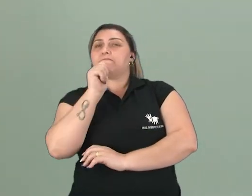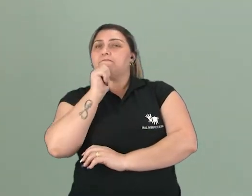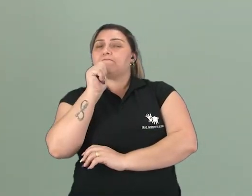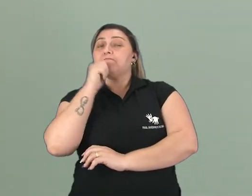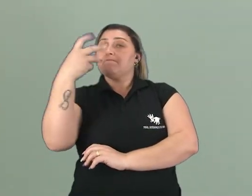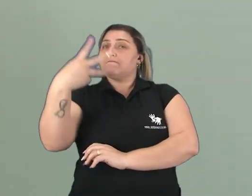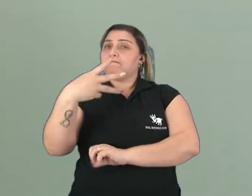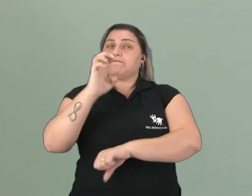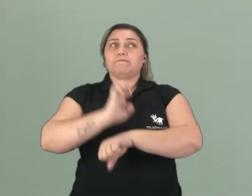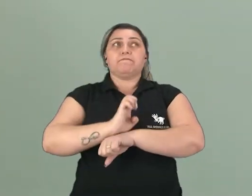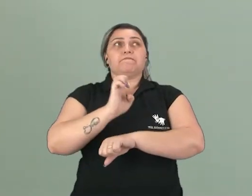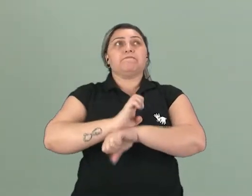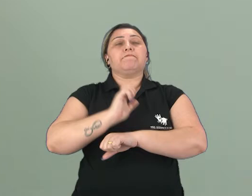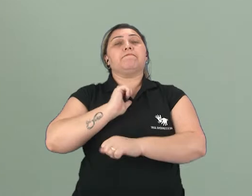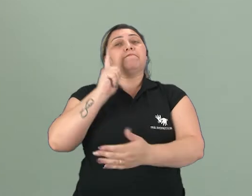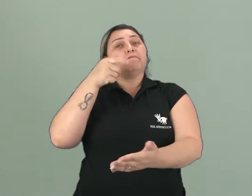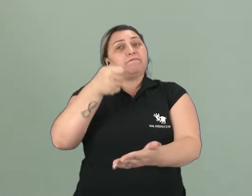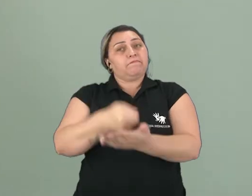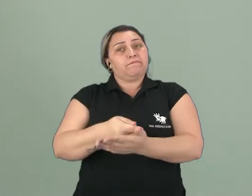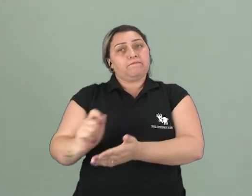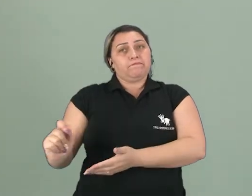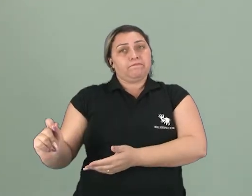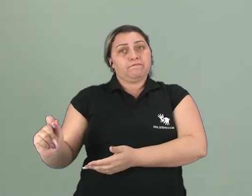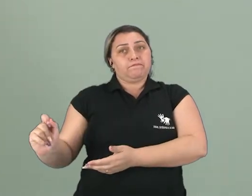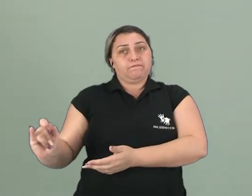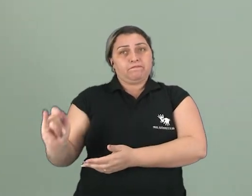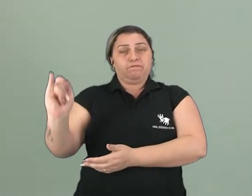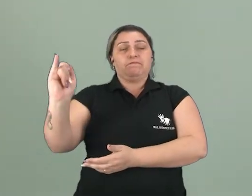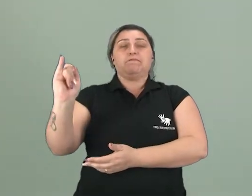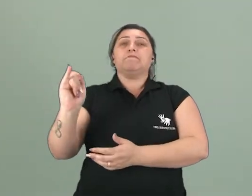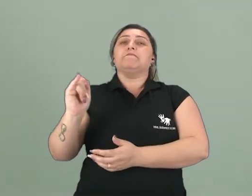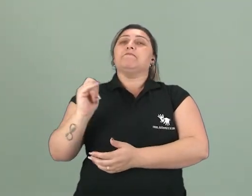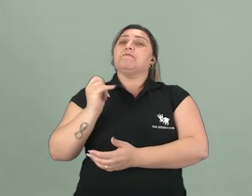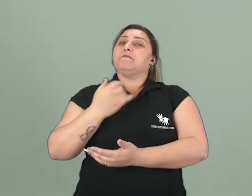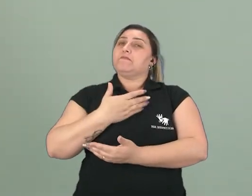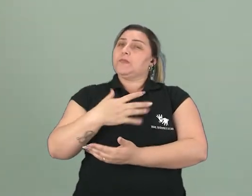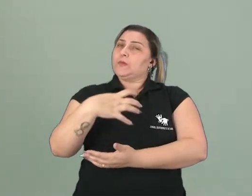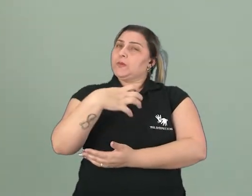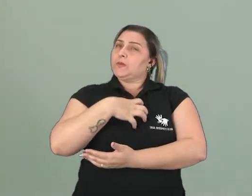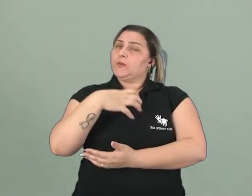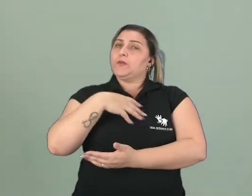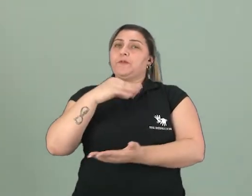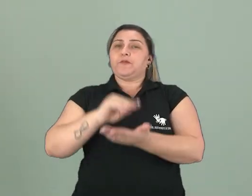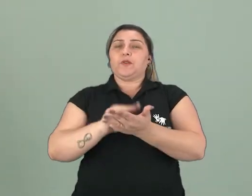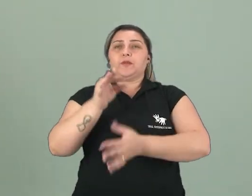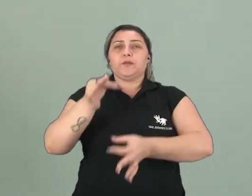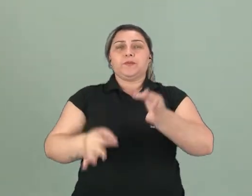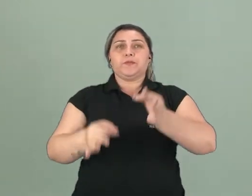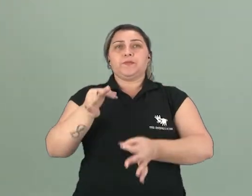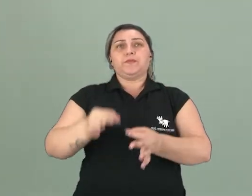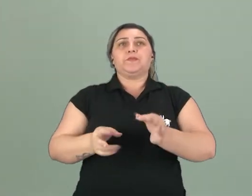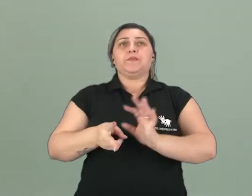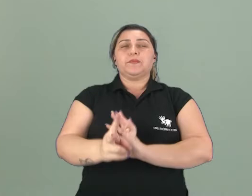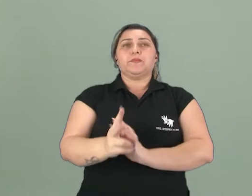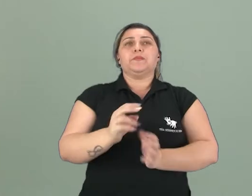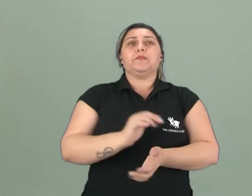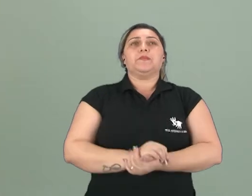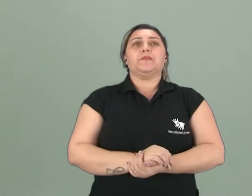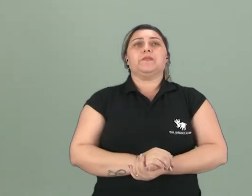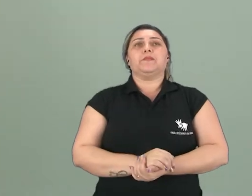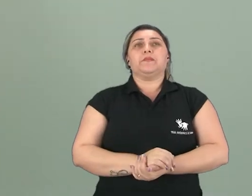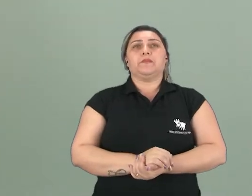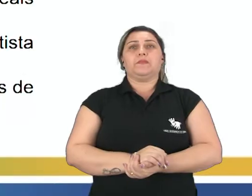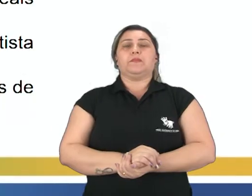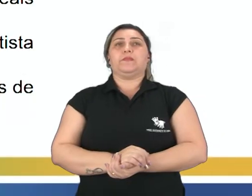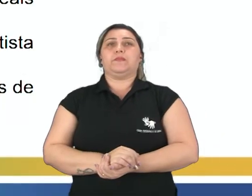do terceiro estado e ainda tinham que pagar impostos. Então, isso começou a desencadear um sentimento de injustiça. Continuando, observem.